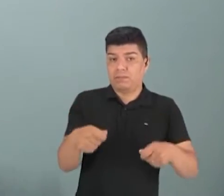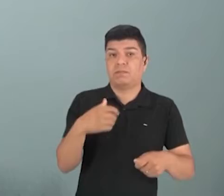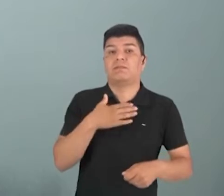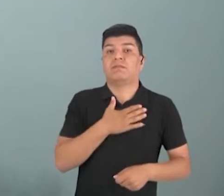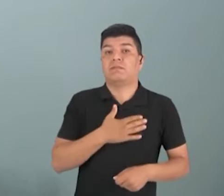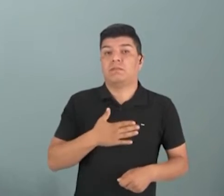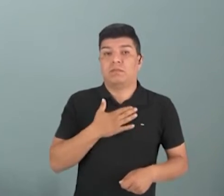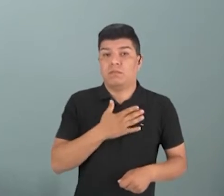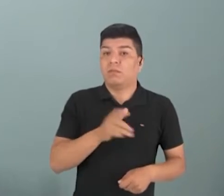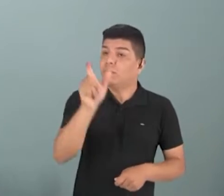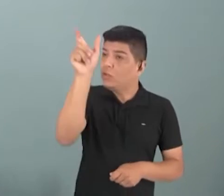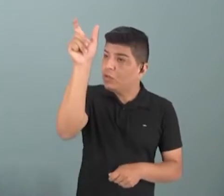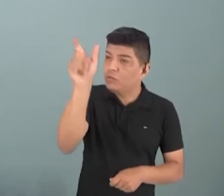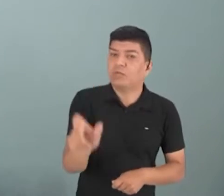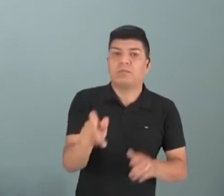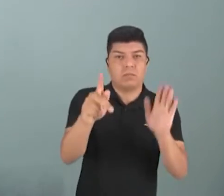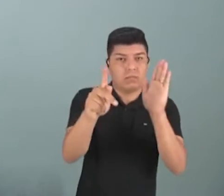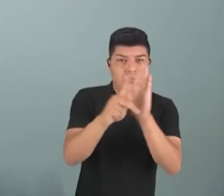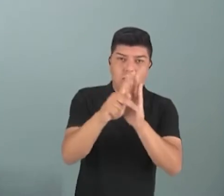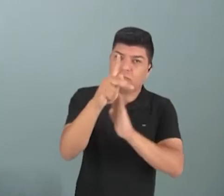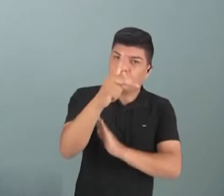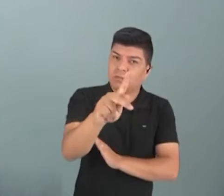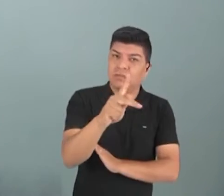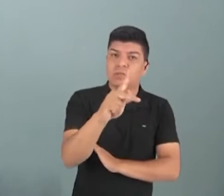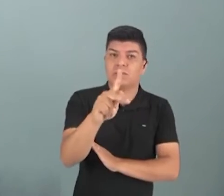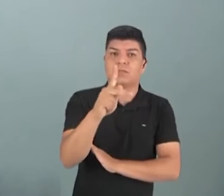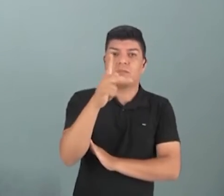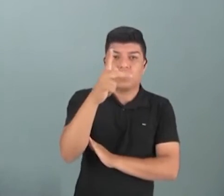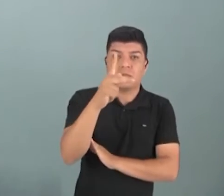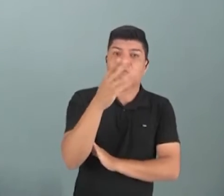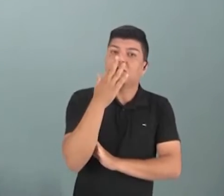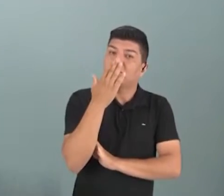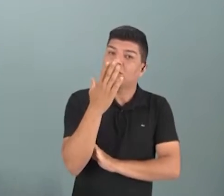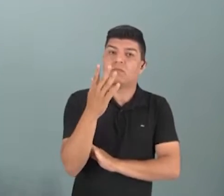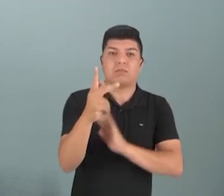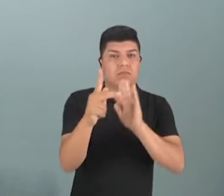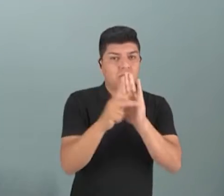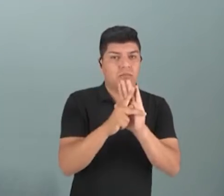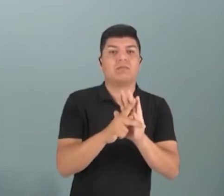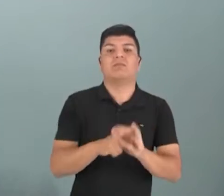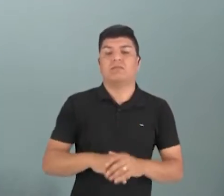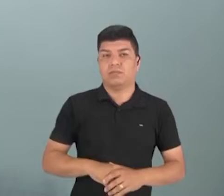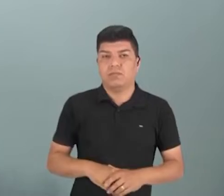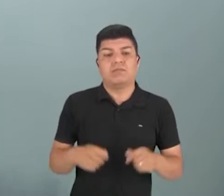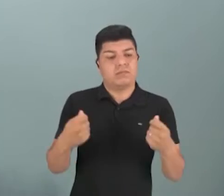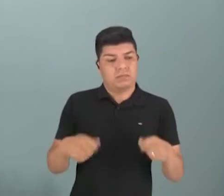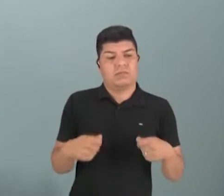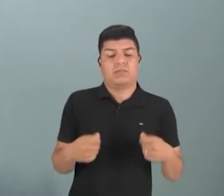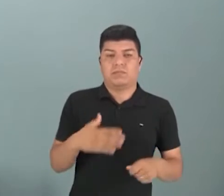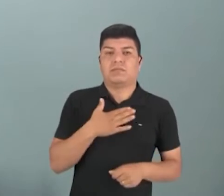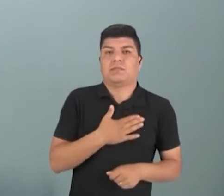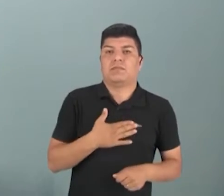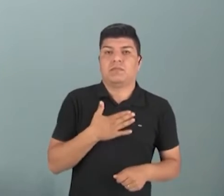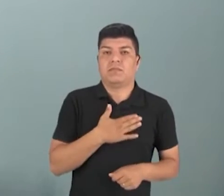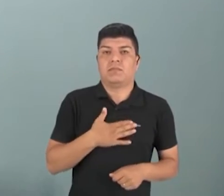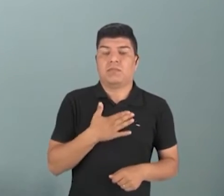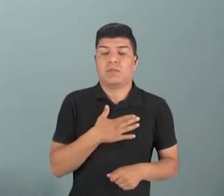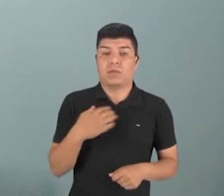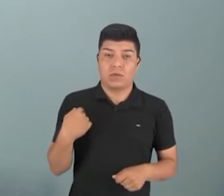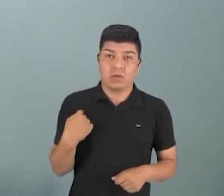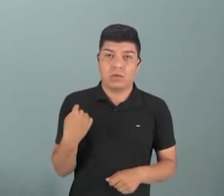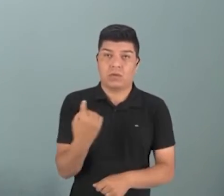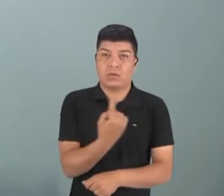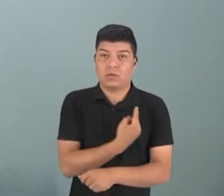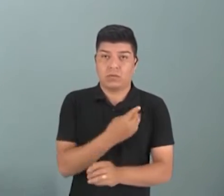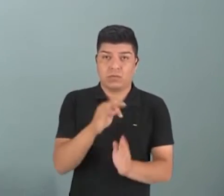gostar do jeito que você é da sua Você precisa gostar o nosso